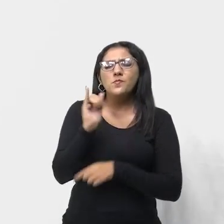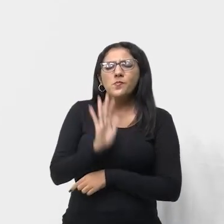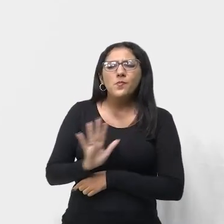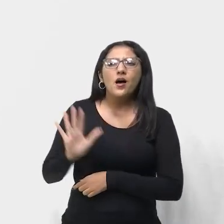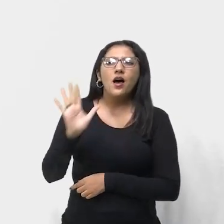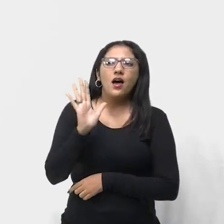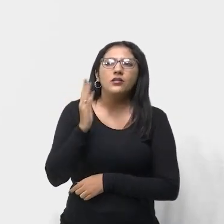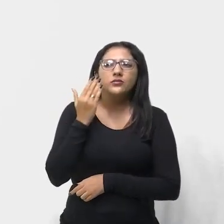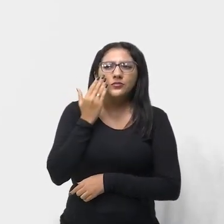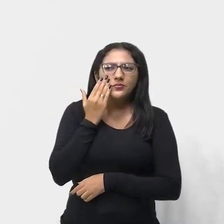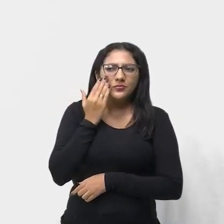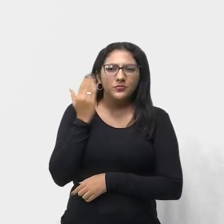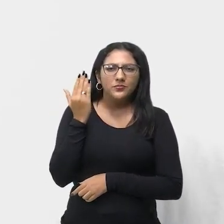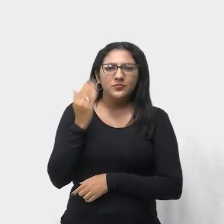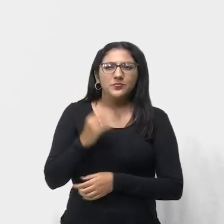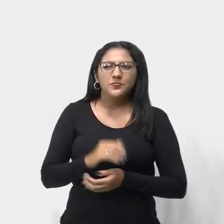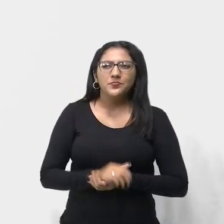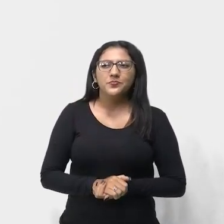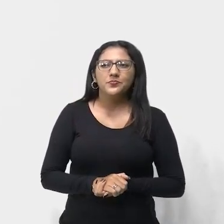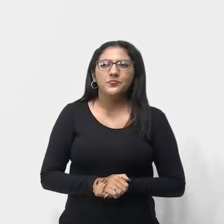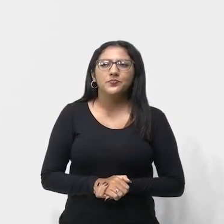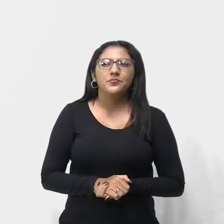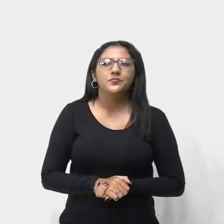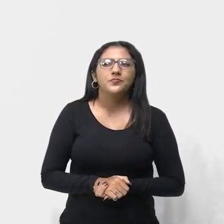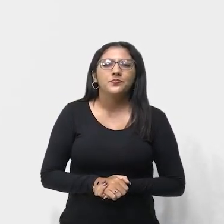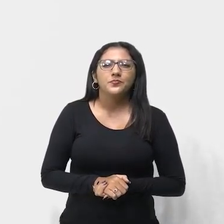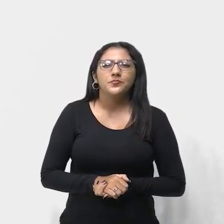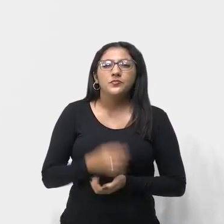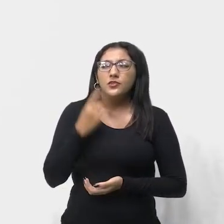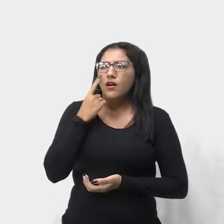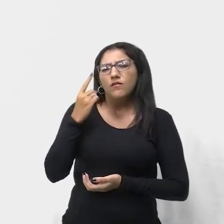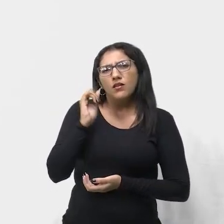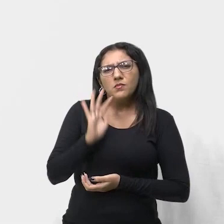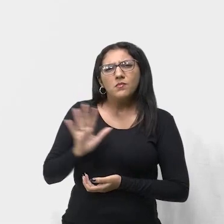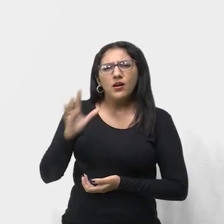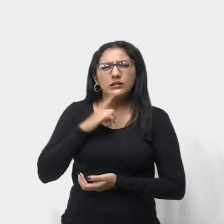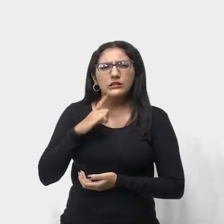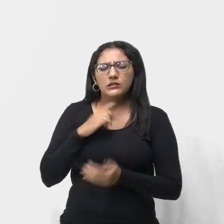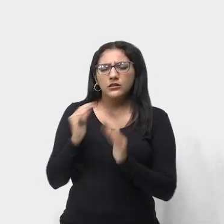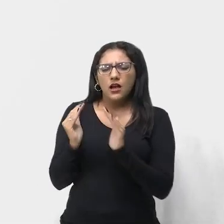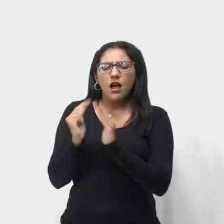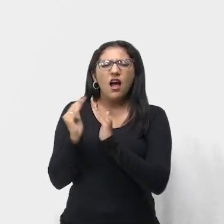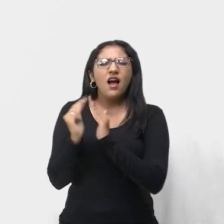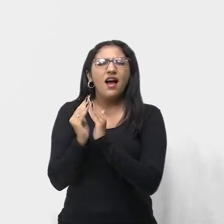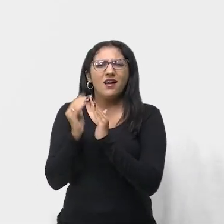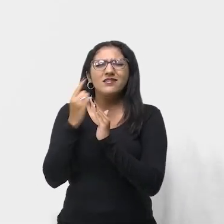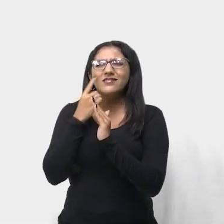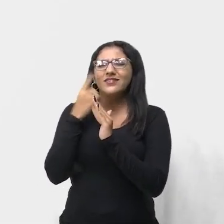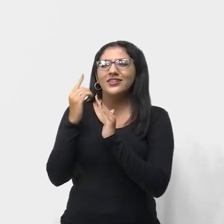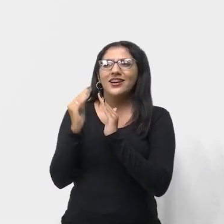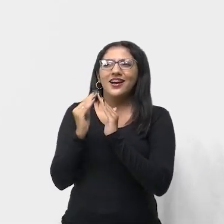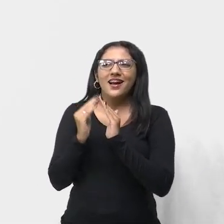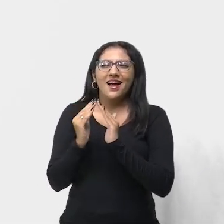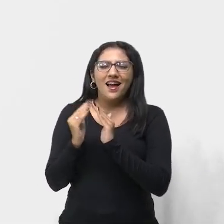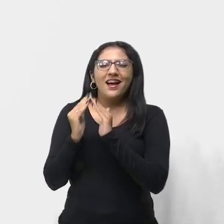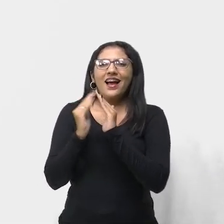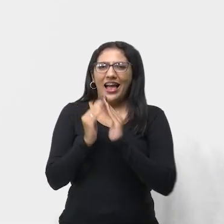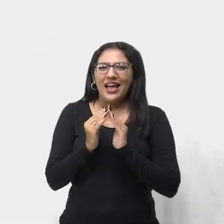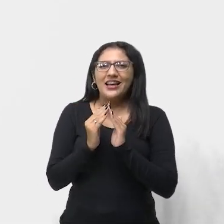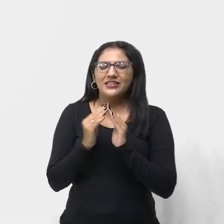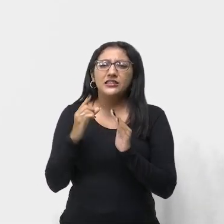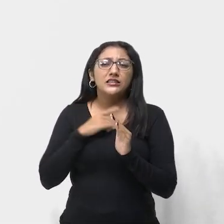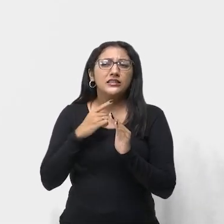imagem. Olhem só, temos aí nessa imagem uma casa. Notem que é uma casa que muito